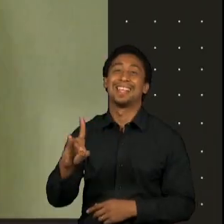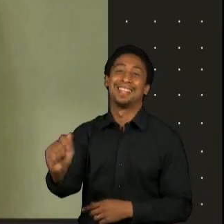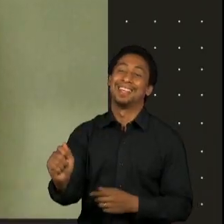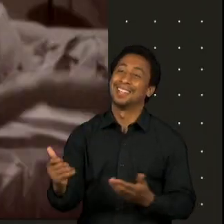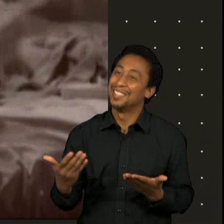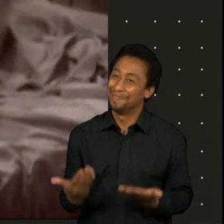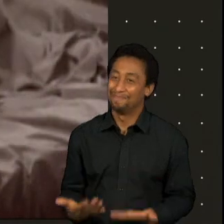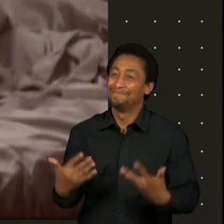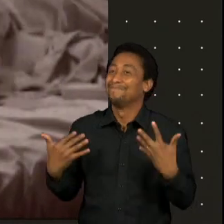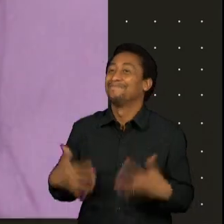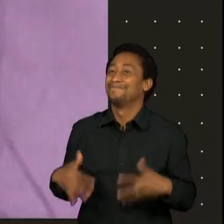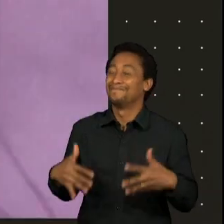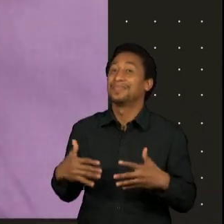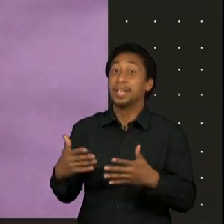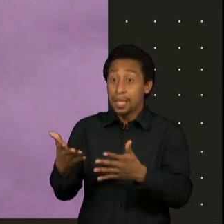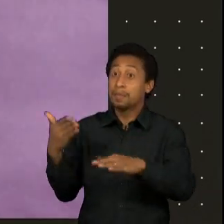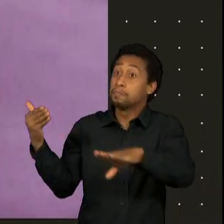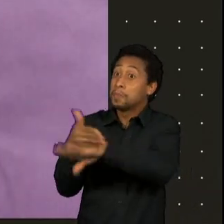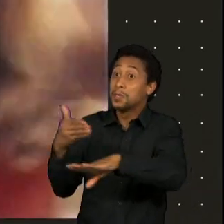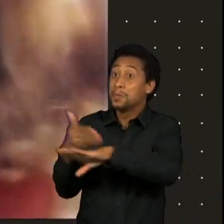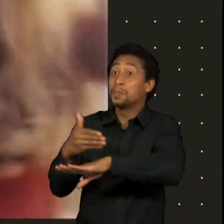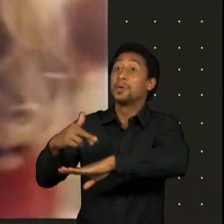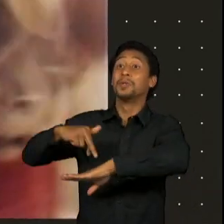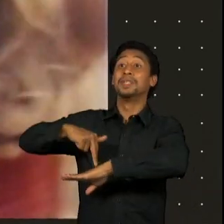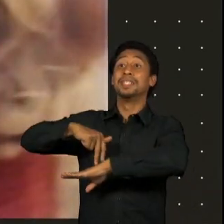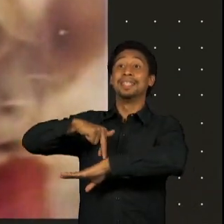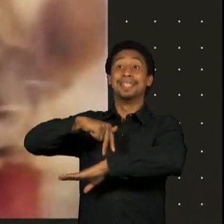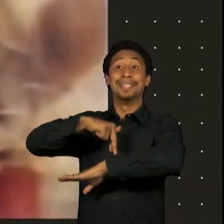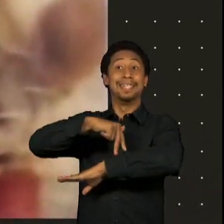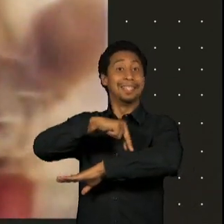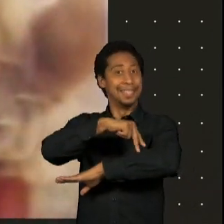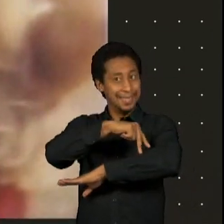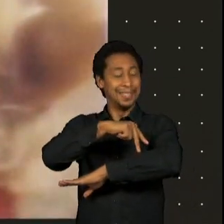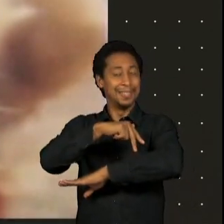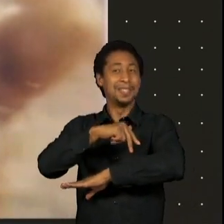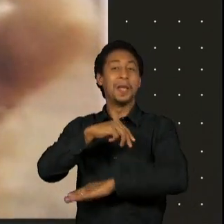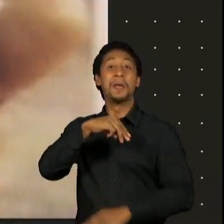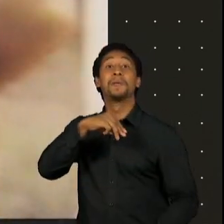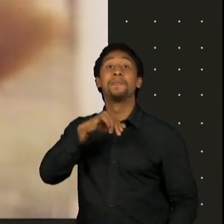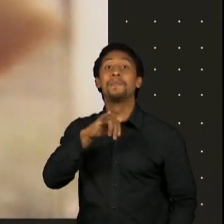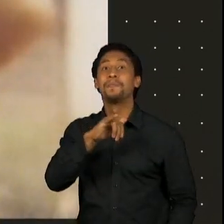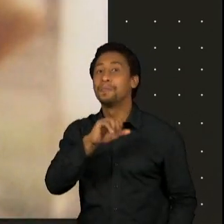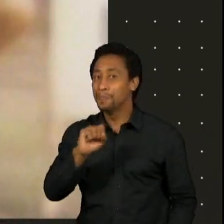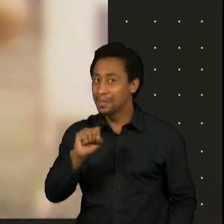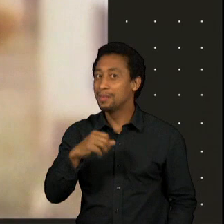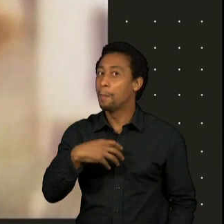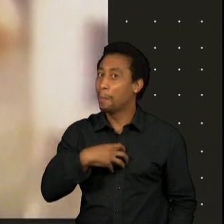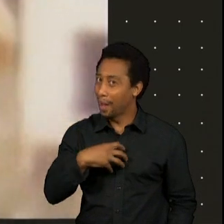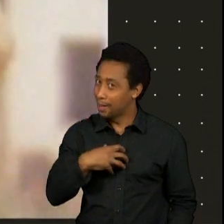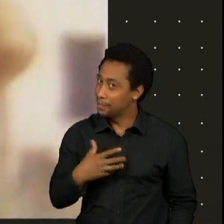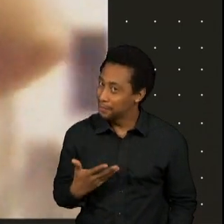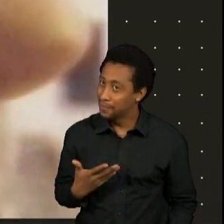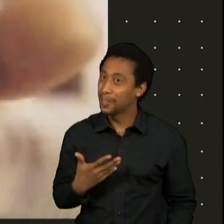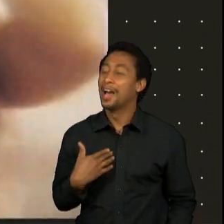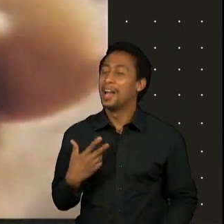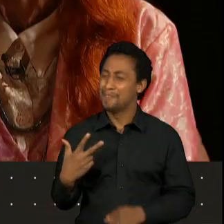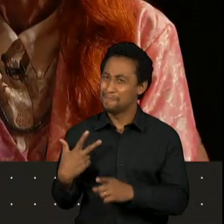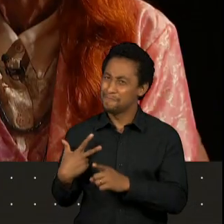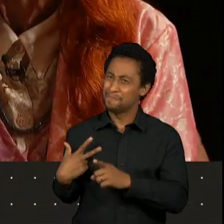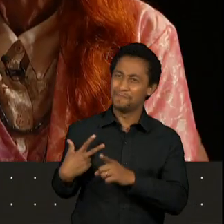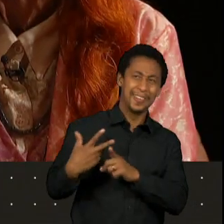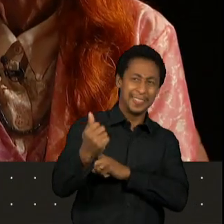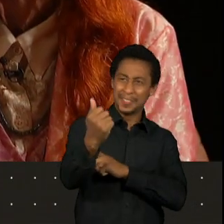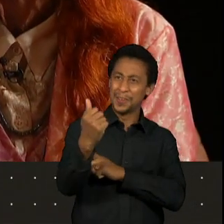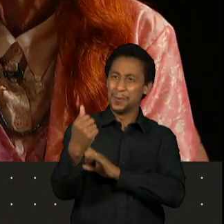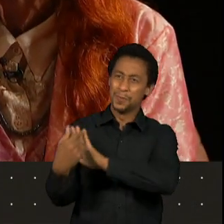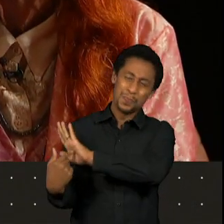ela concorreu ao desfile, ao concurso de Miss Bahia, e onde ela quebrou todos os padrões